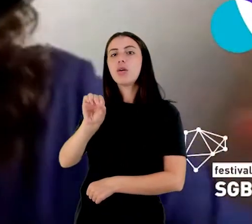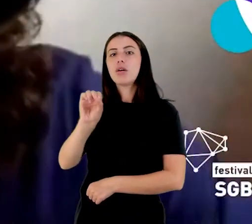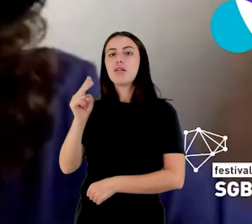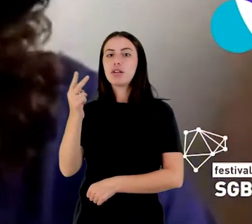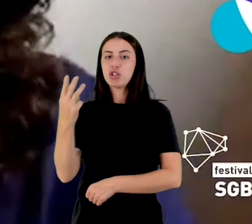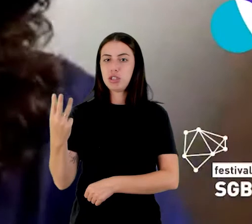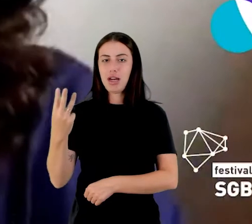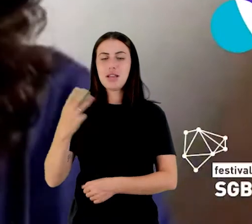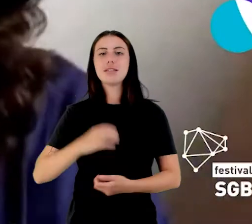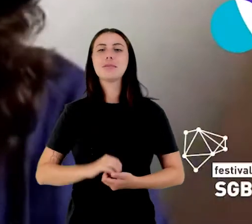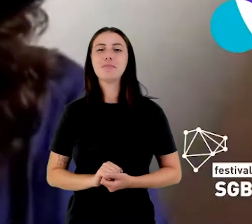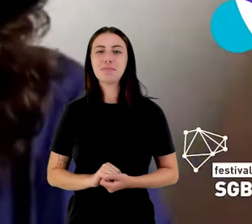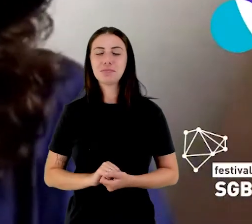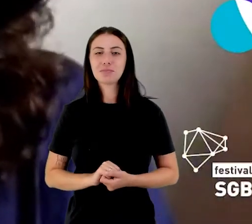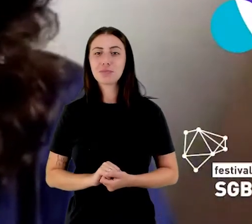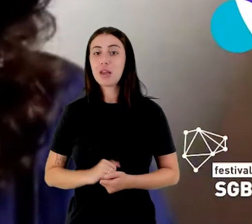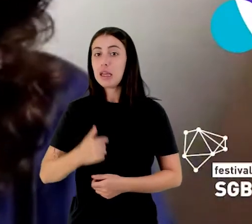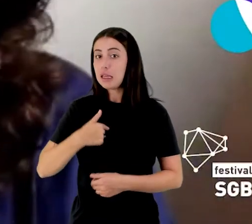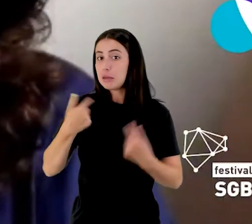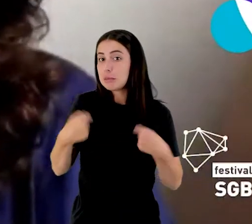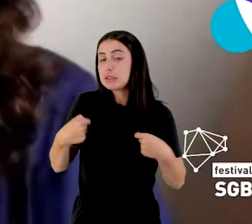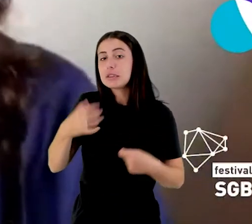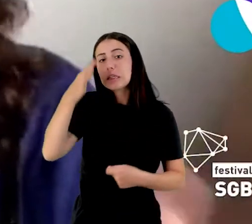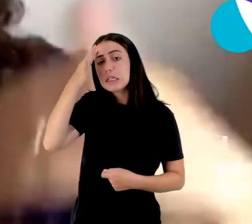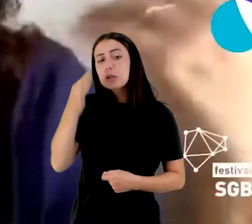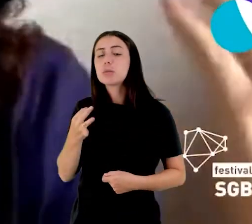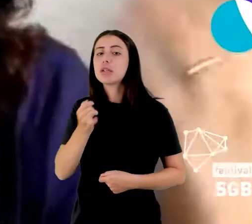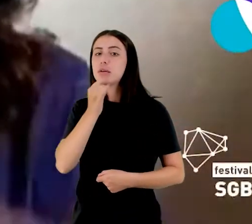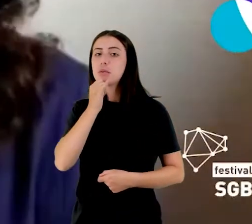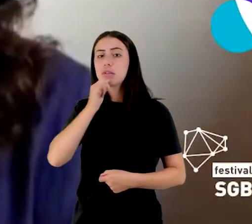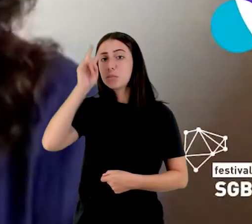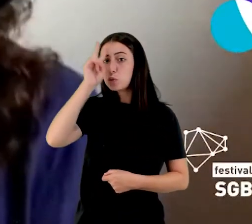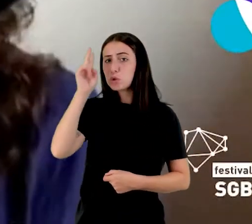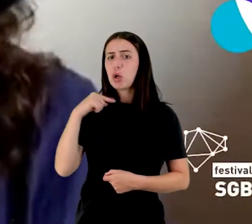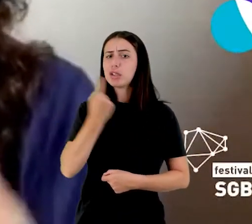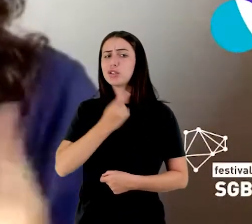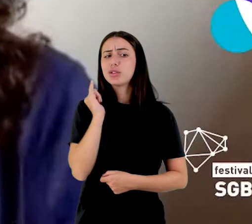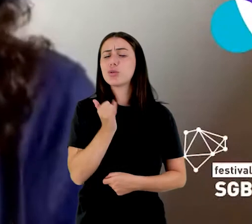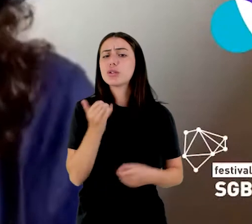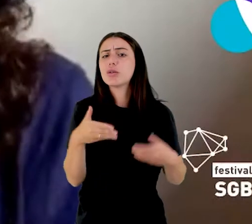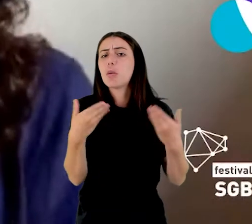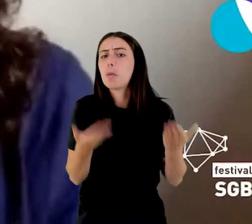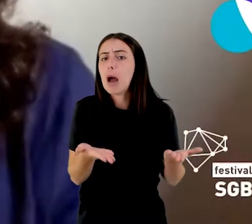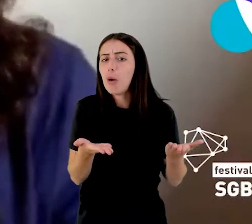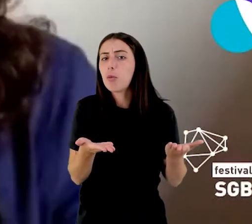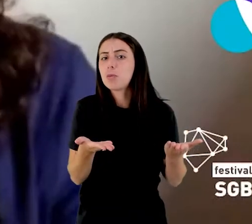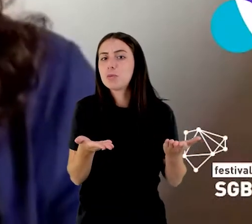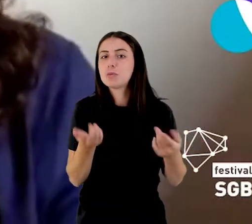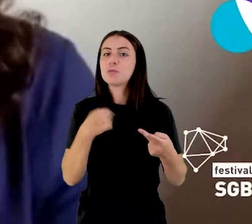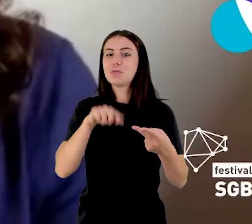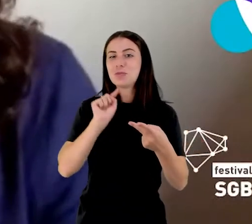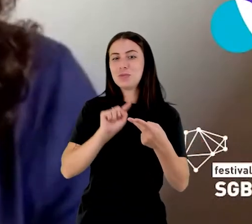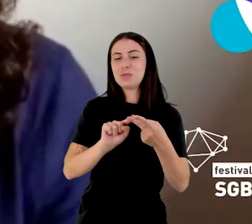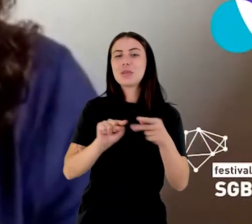na estratégia de comunicação do seu filme, né? E aí estamos falando aqui de documentários e pegando o Minuto 23.